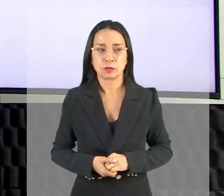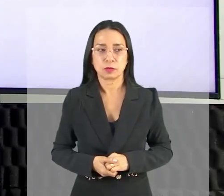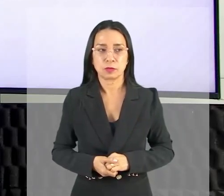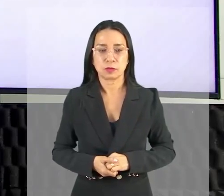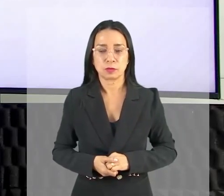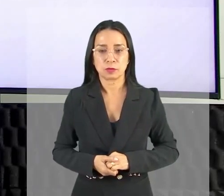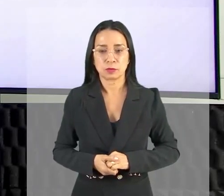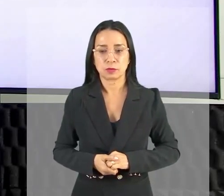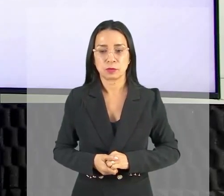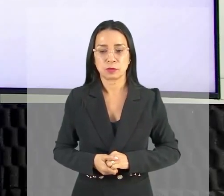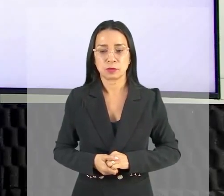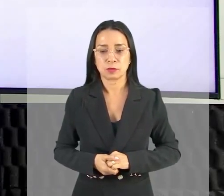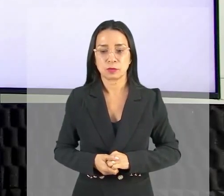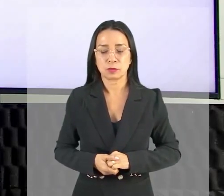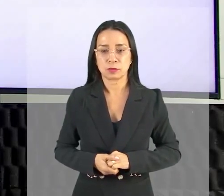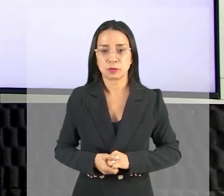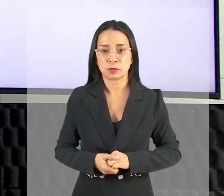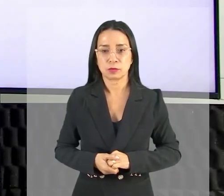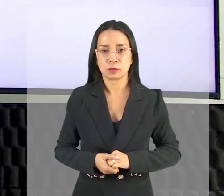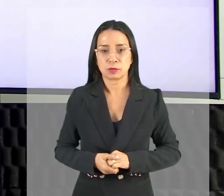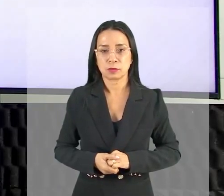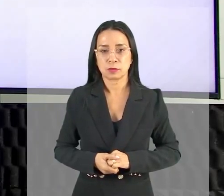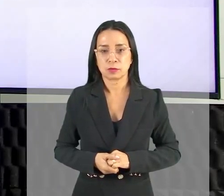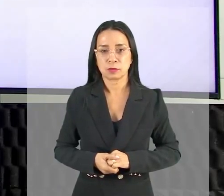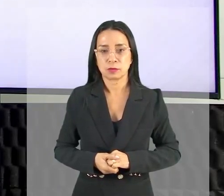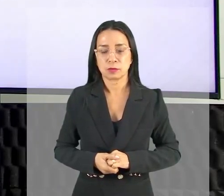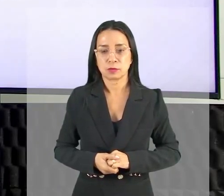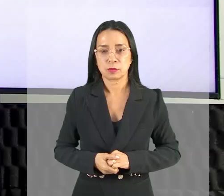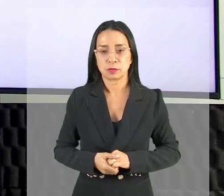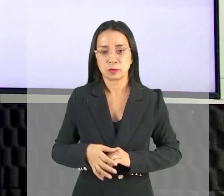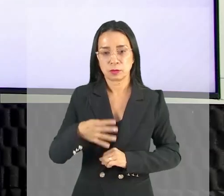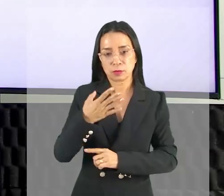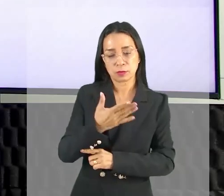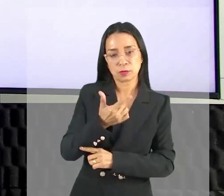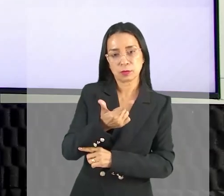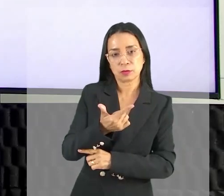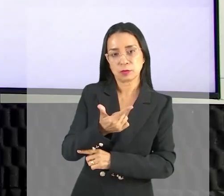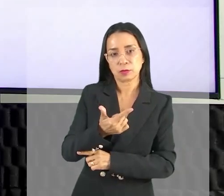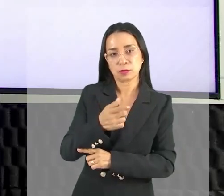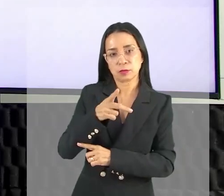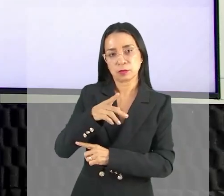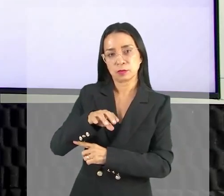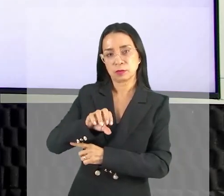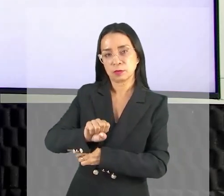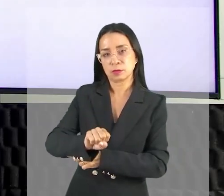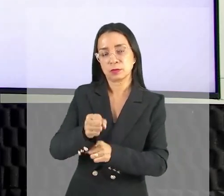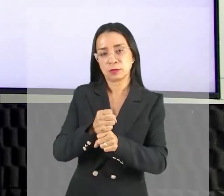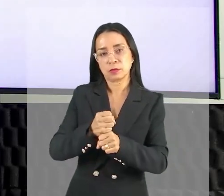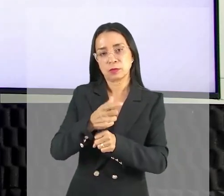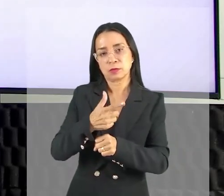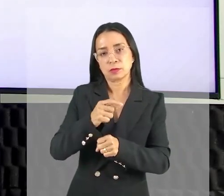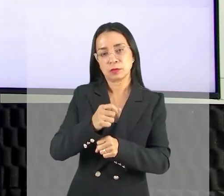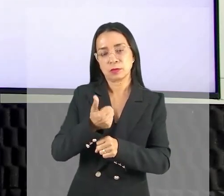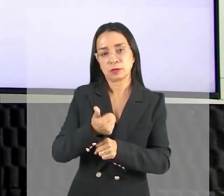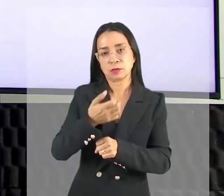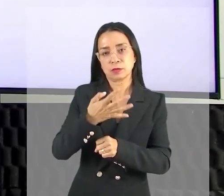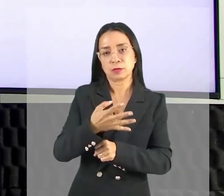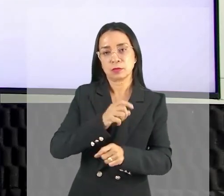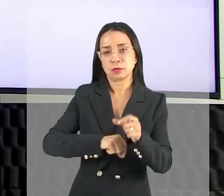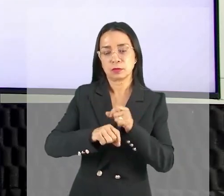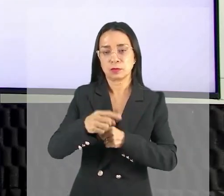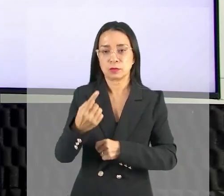Bolívia. Questão 42, PAS 2014. A maioria dos protozoários